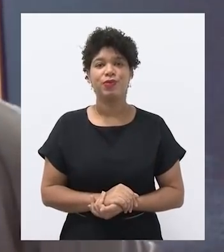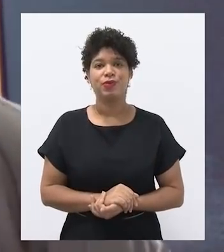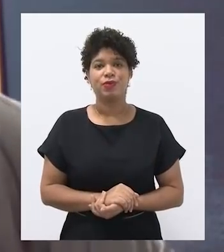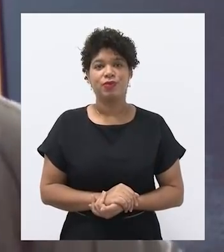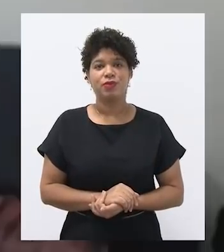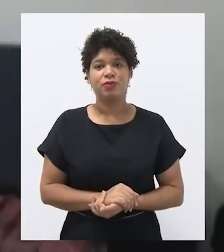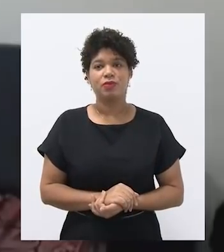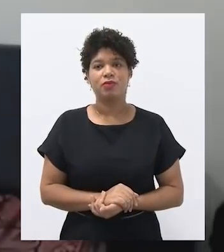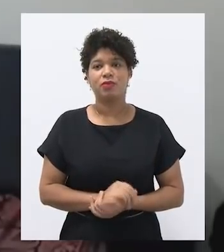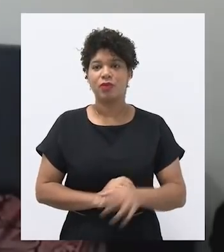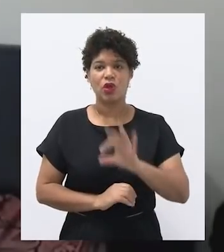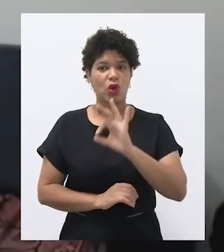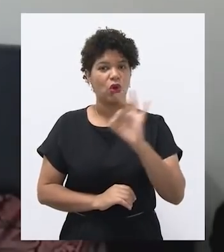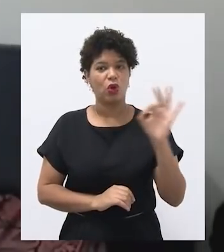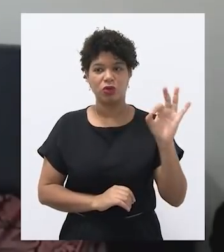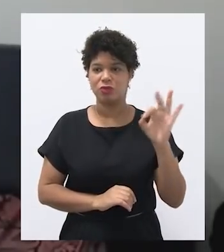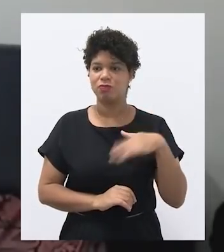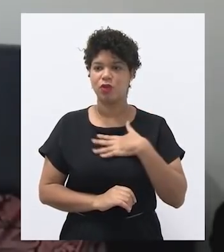Boa.